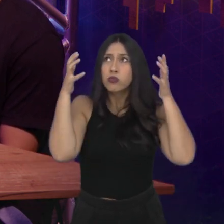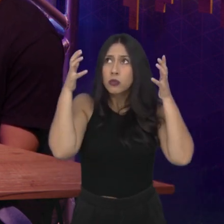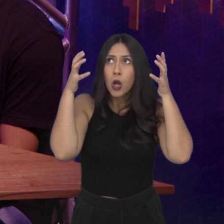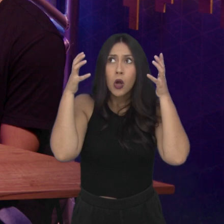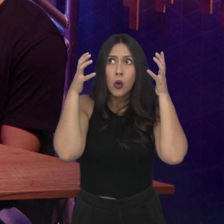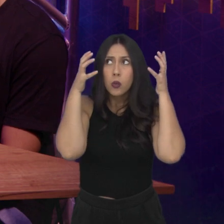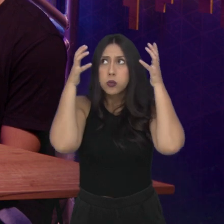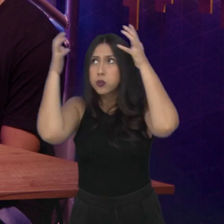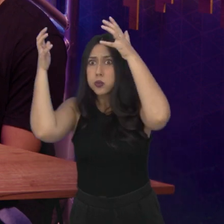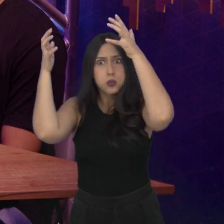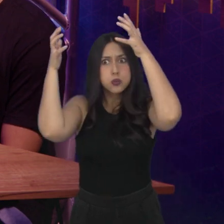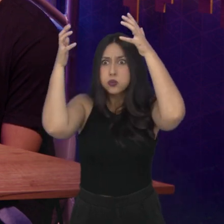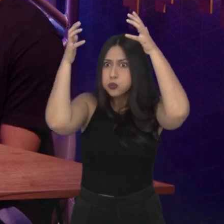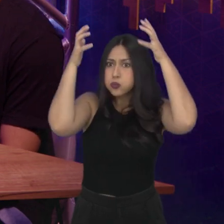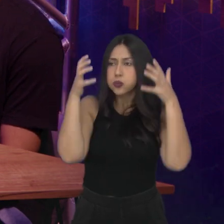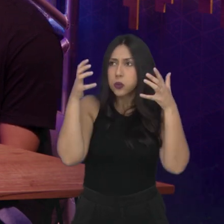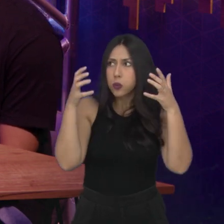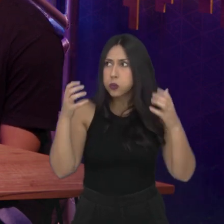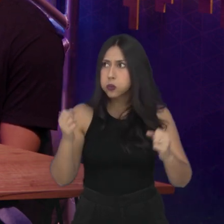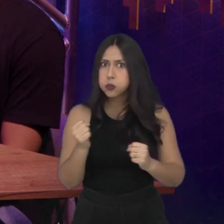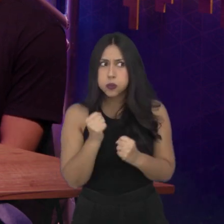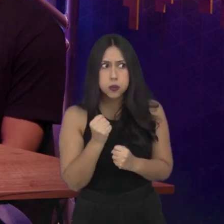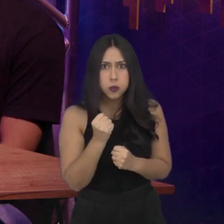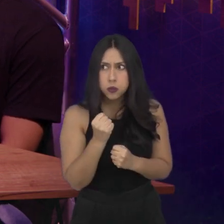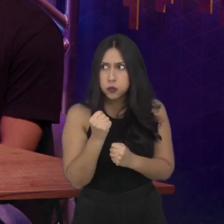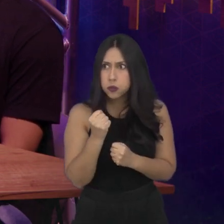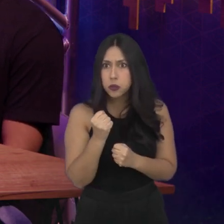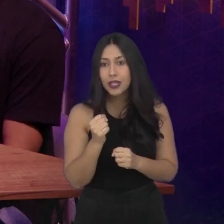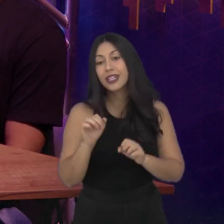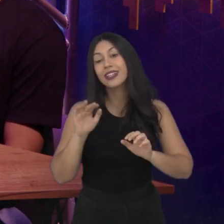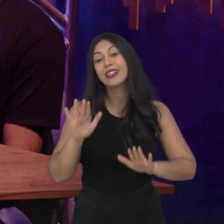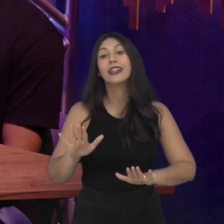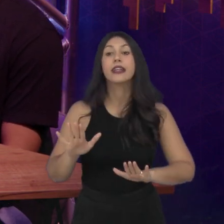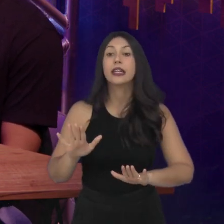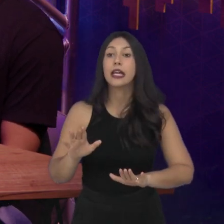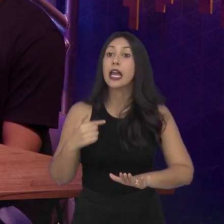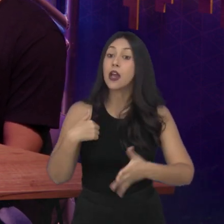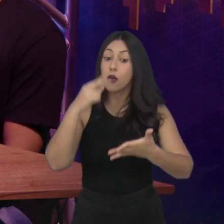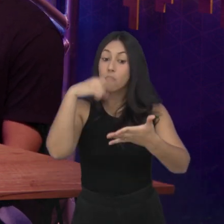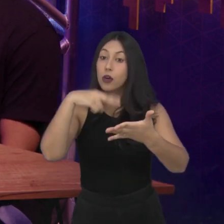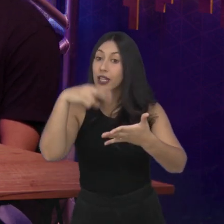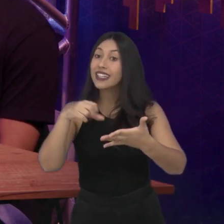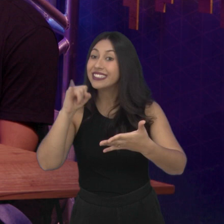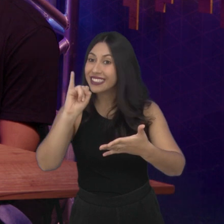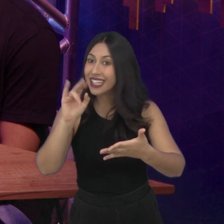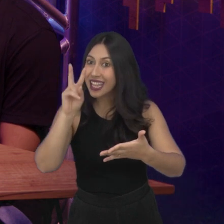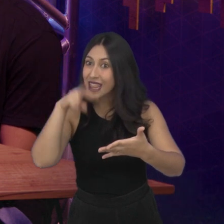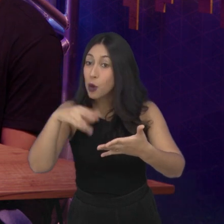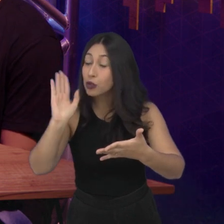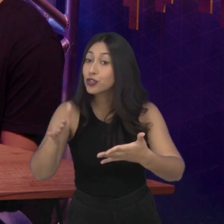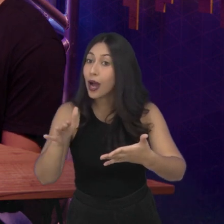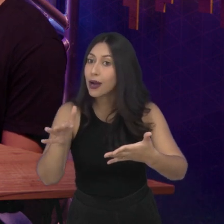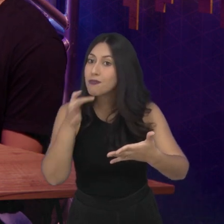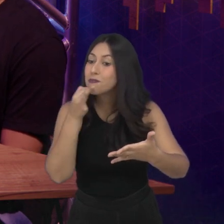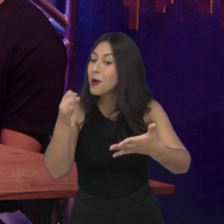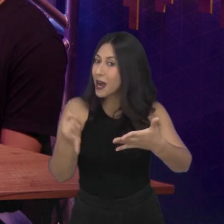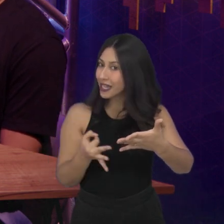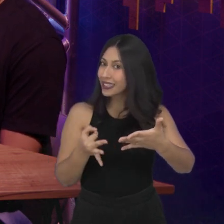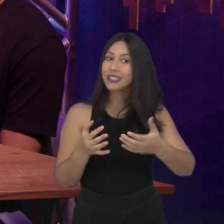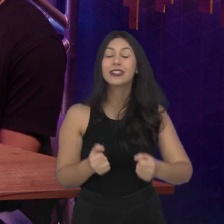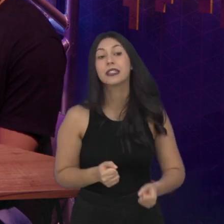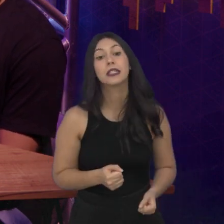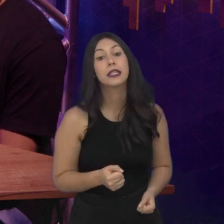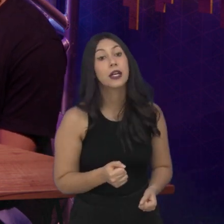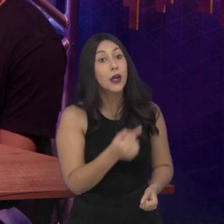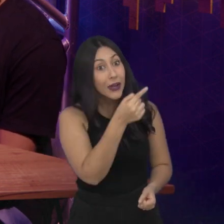da gente se privar de muitas coisas. Esse aí eu vou ler ainda, se vocês já leram, deixa aqui nos comentários. É isso. E